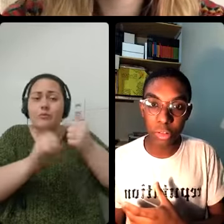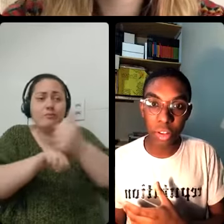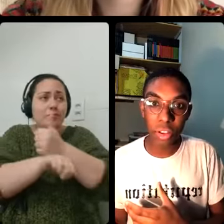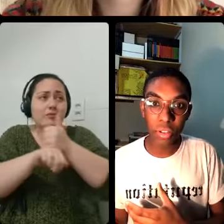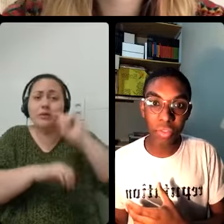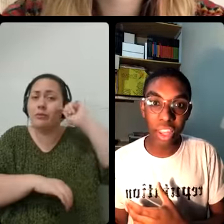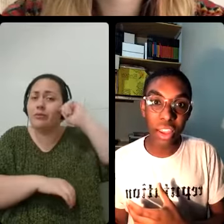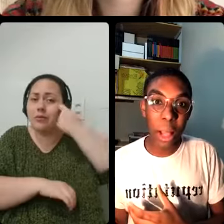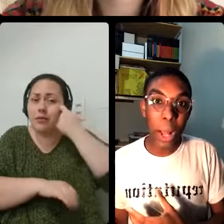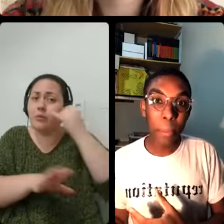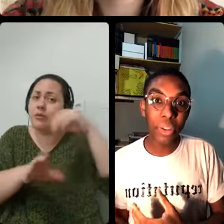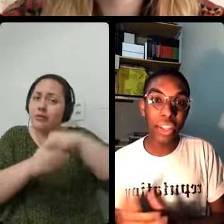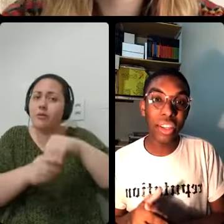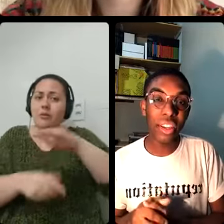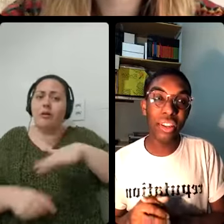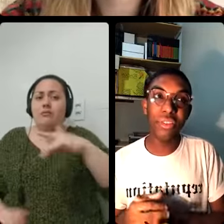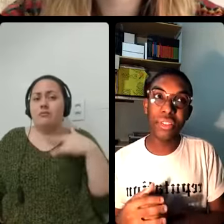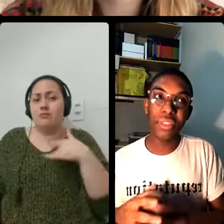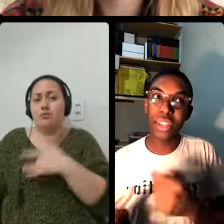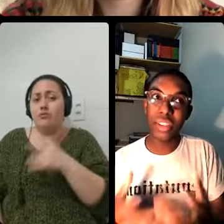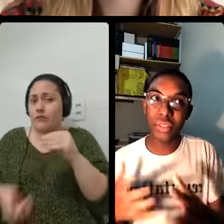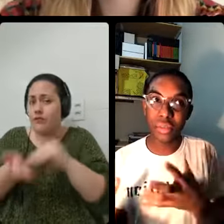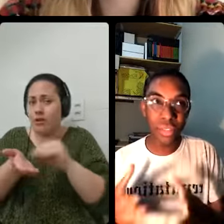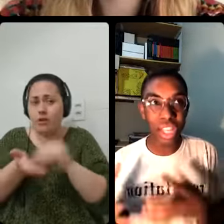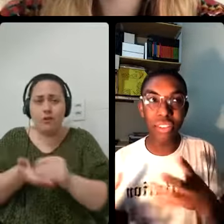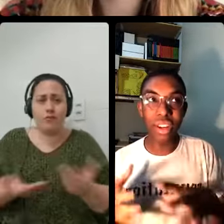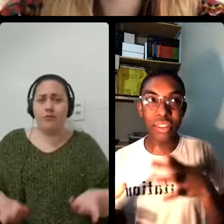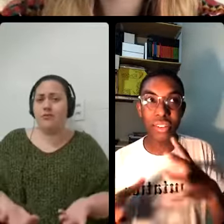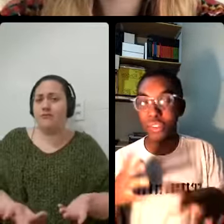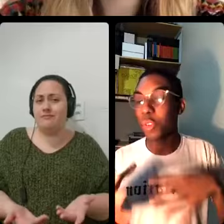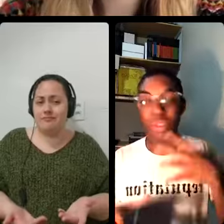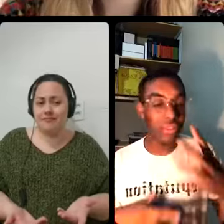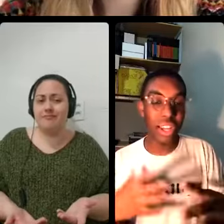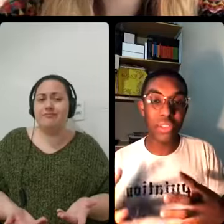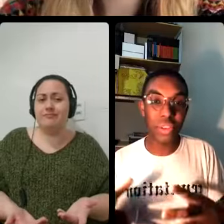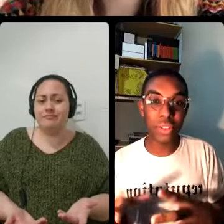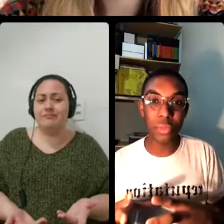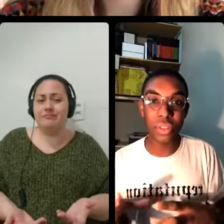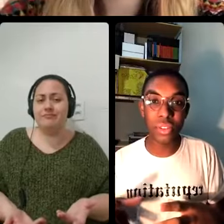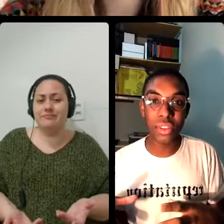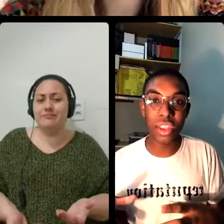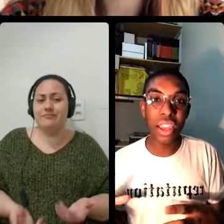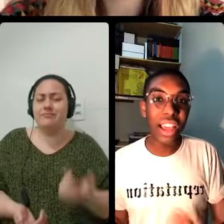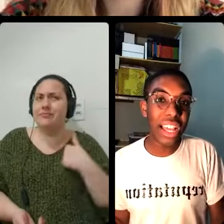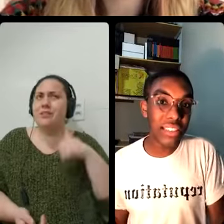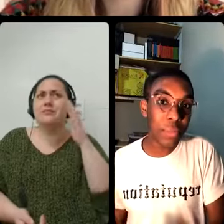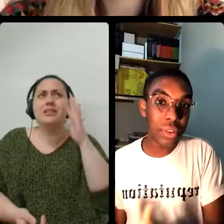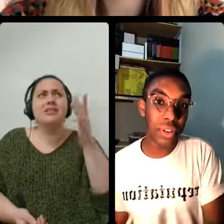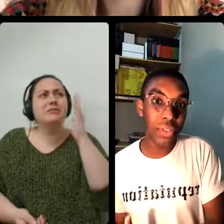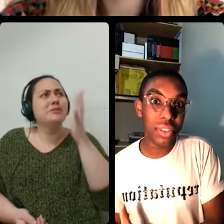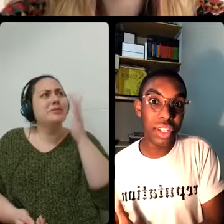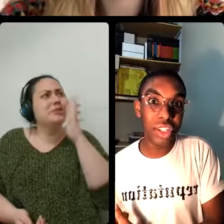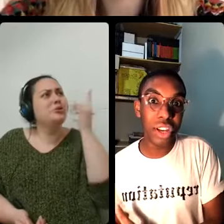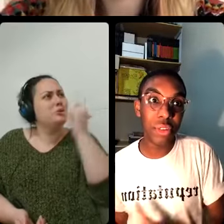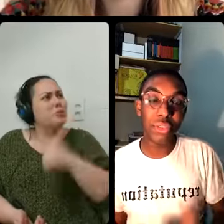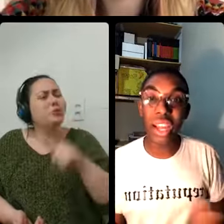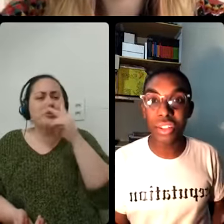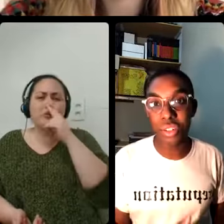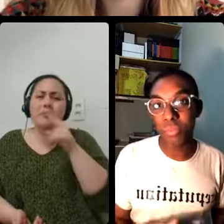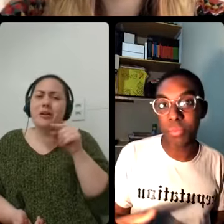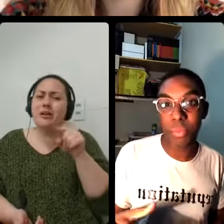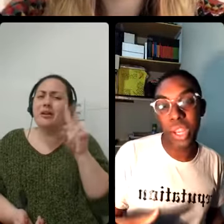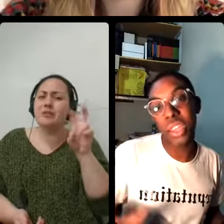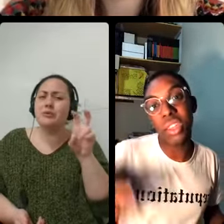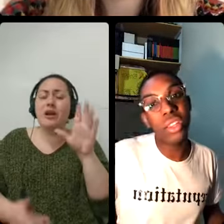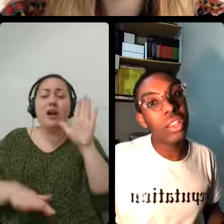saúde, né? Porque isso me dá várias... Eu fico pensando várias vezes sobre isso, assim. Às vezes a pessoa não se sente à